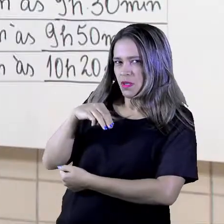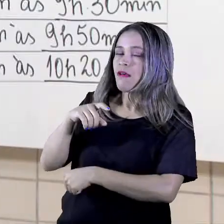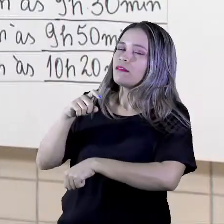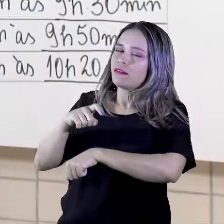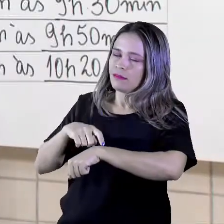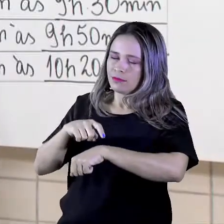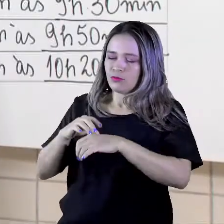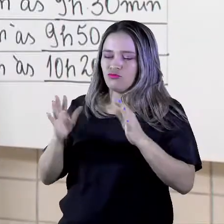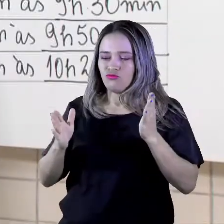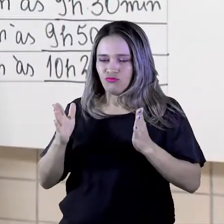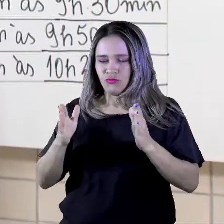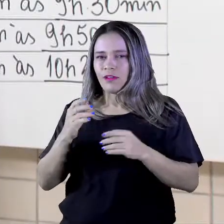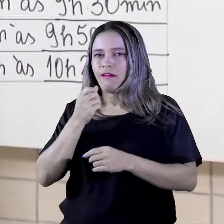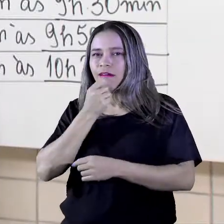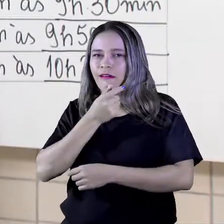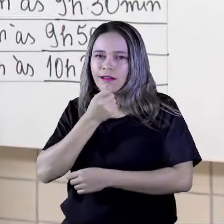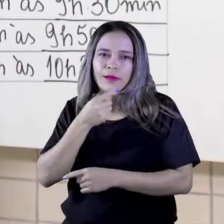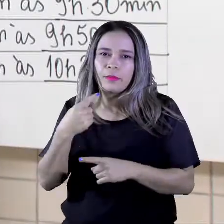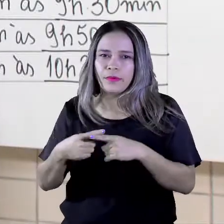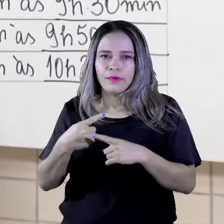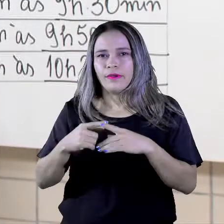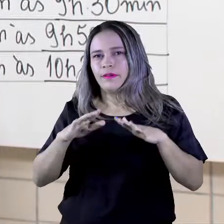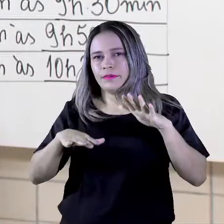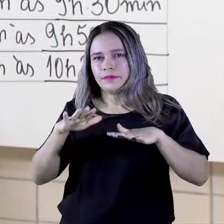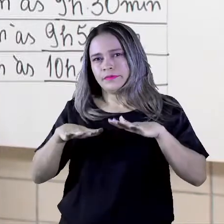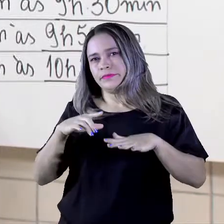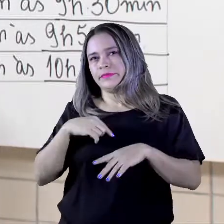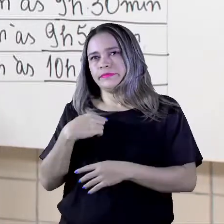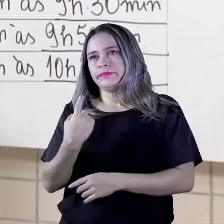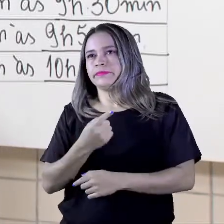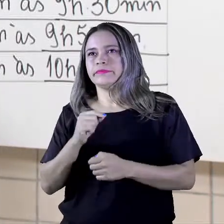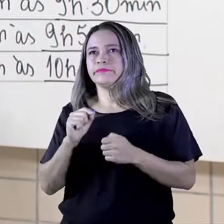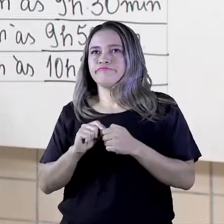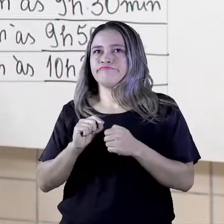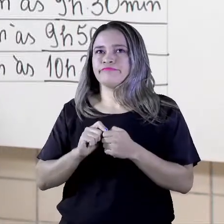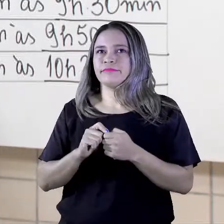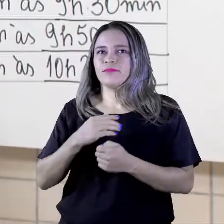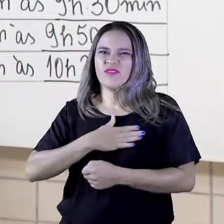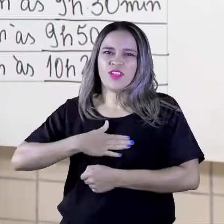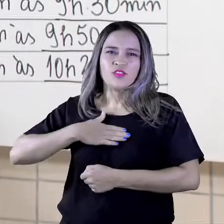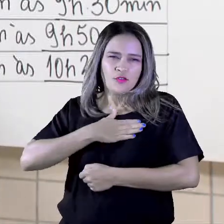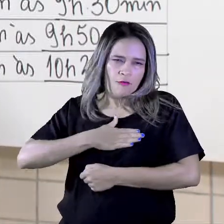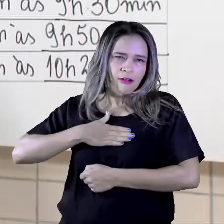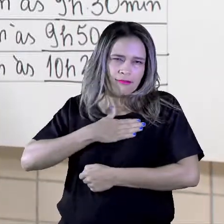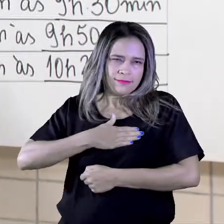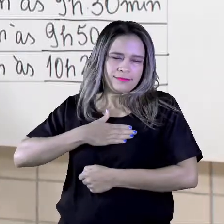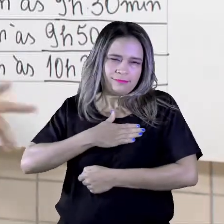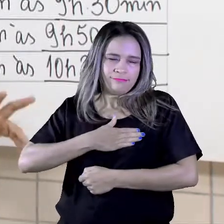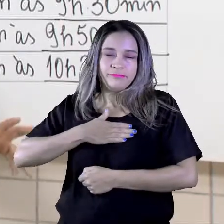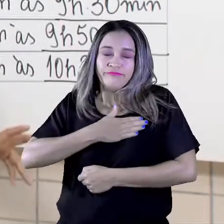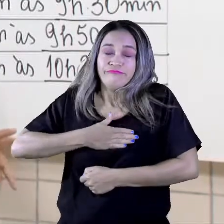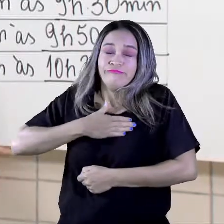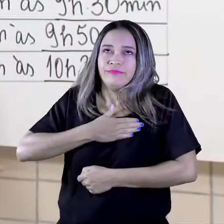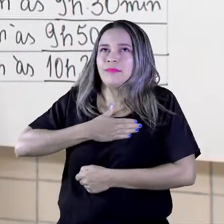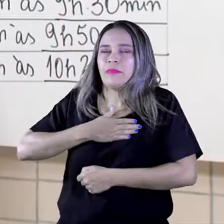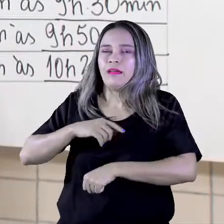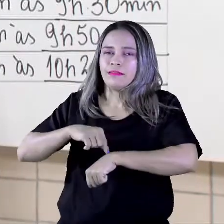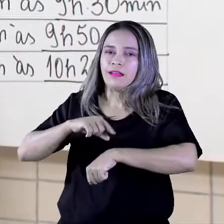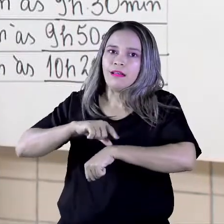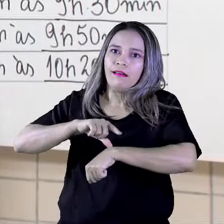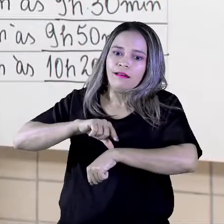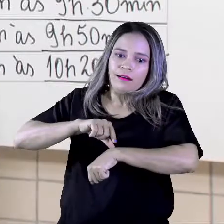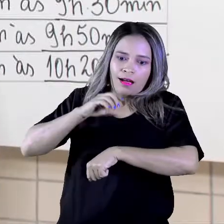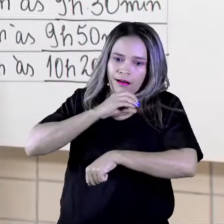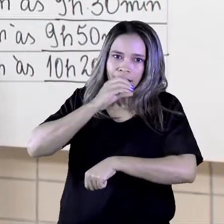de medir o tempo é engraçado, porque às vezes, quando a gente está fazendo alguma coisa que a gente gosta muito, parece que o tempo passa muito rápido,